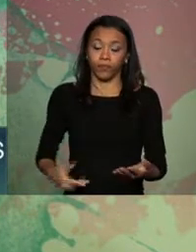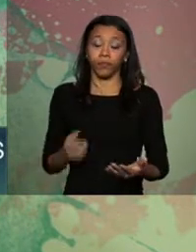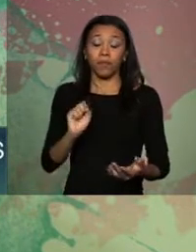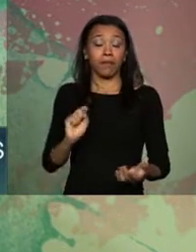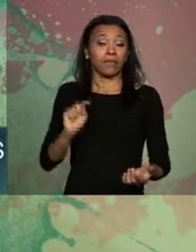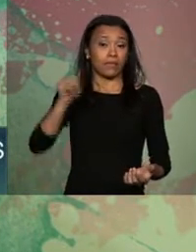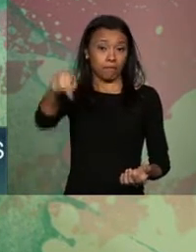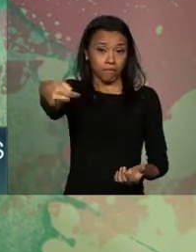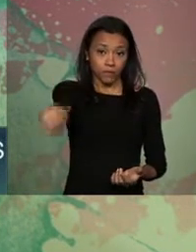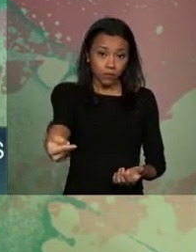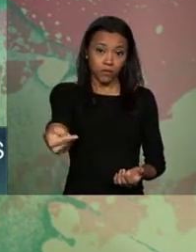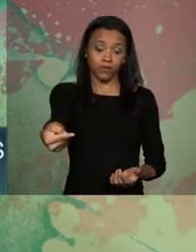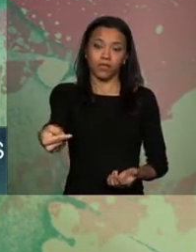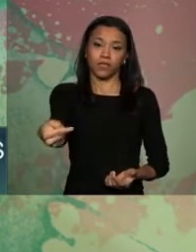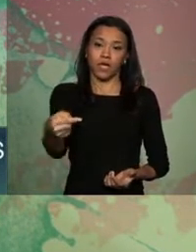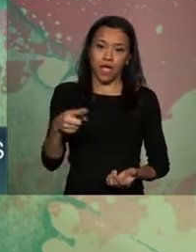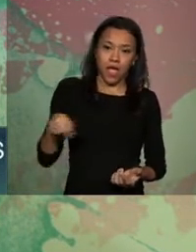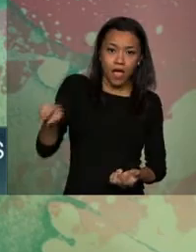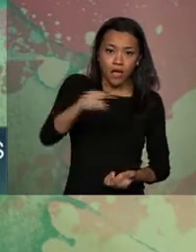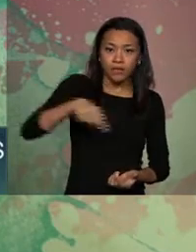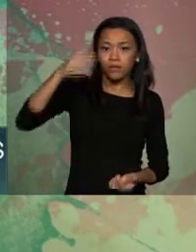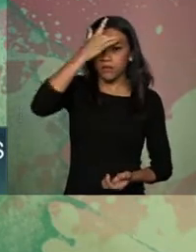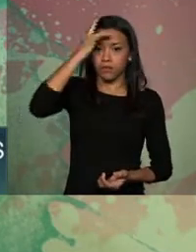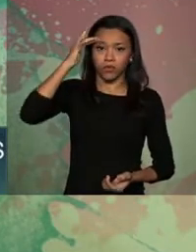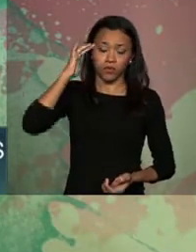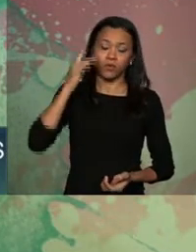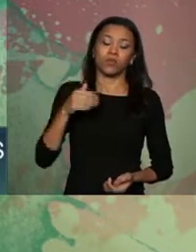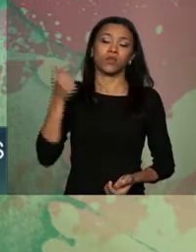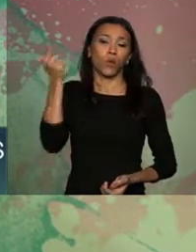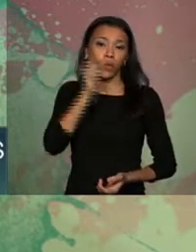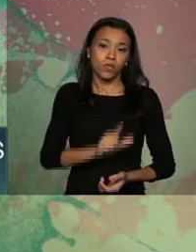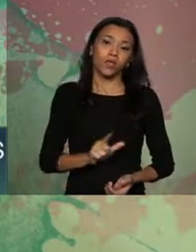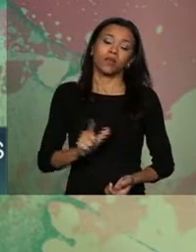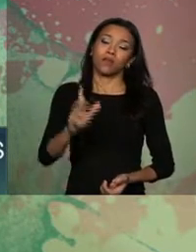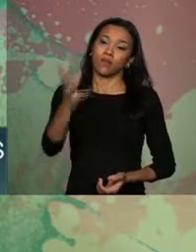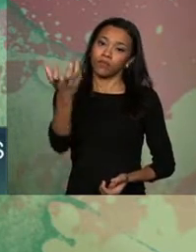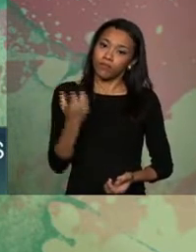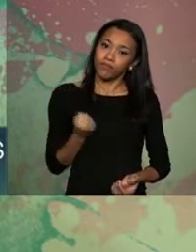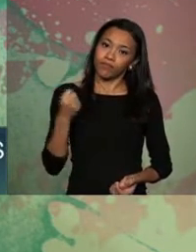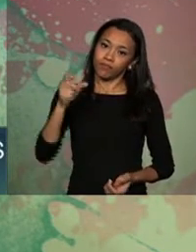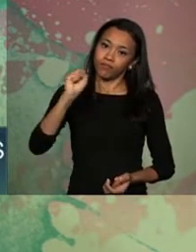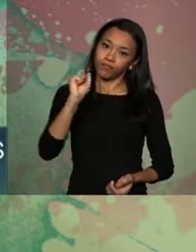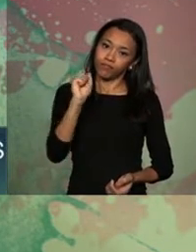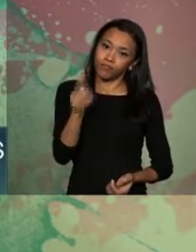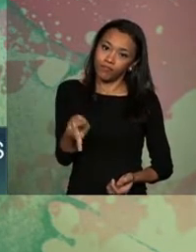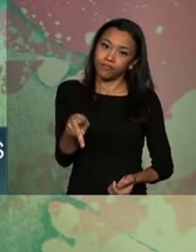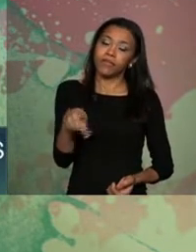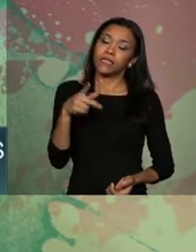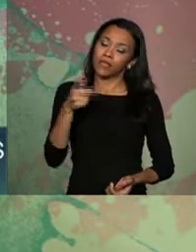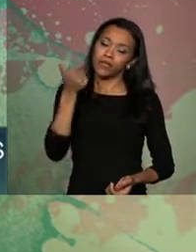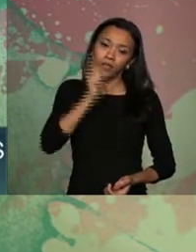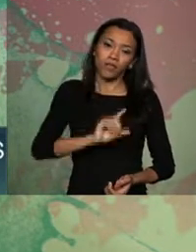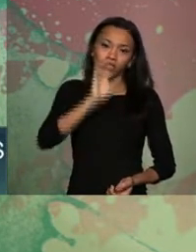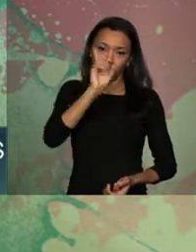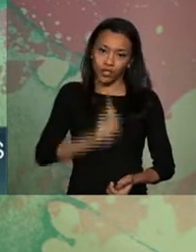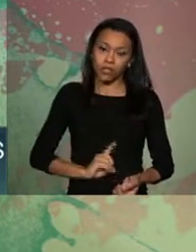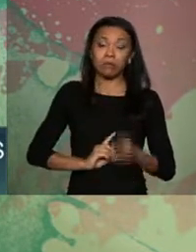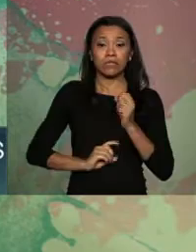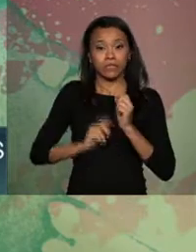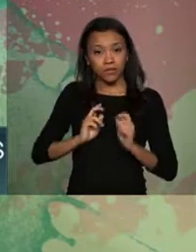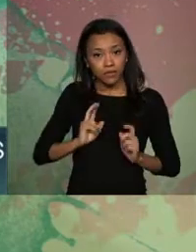depois eles tenham acesso à sua aposentadoria e aos seus direitos sempre que